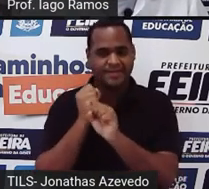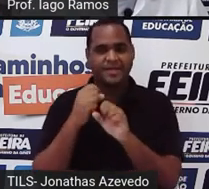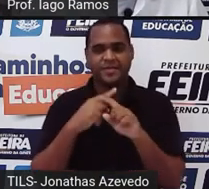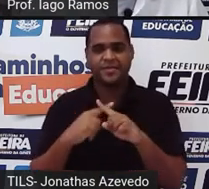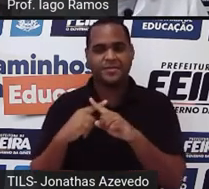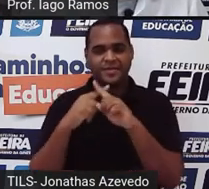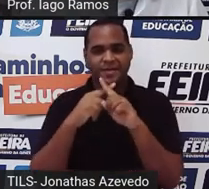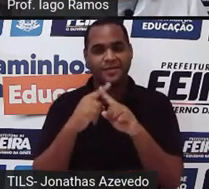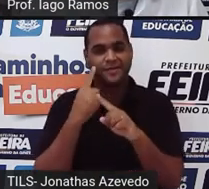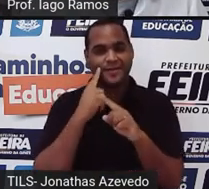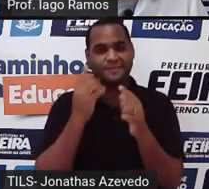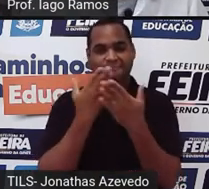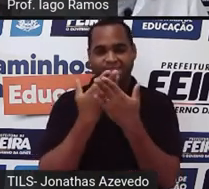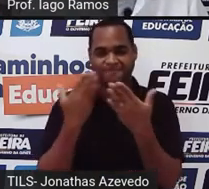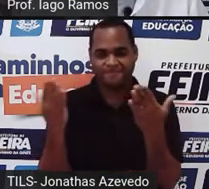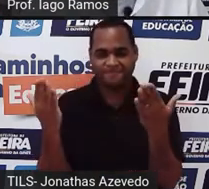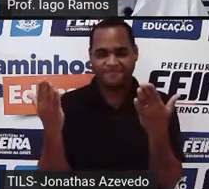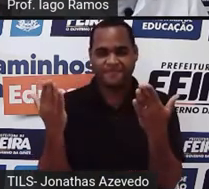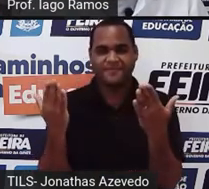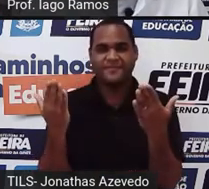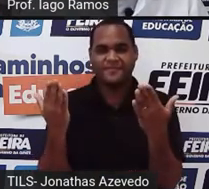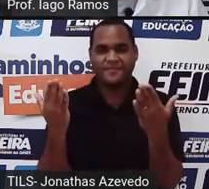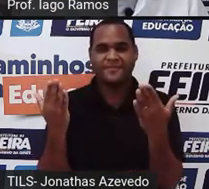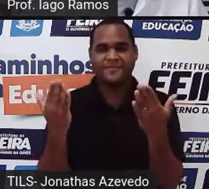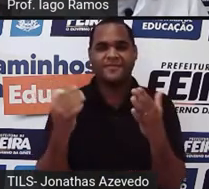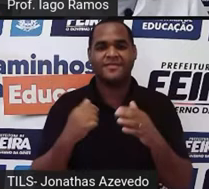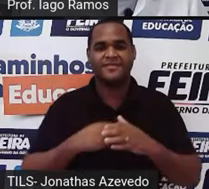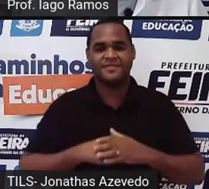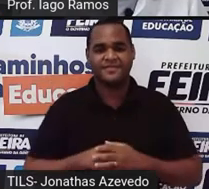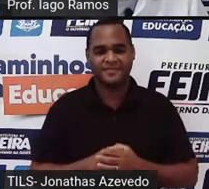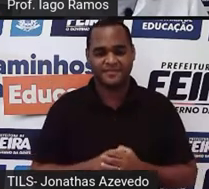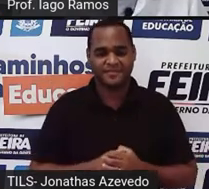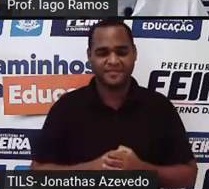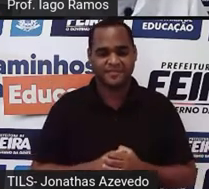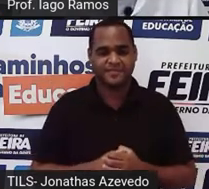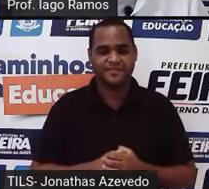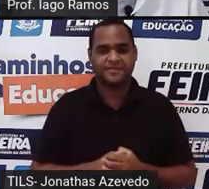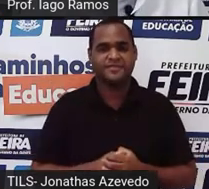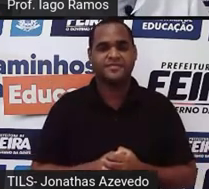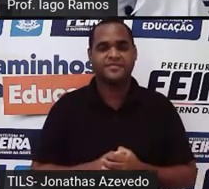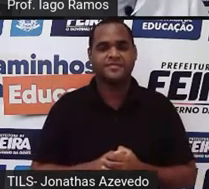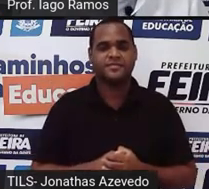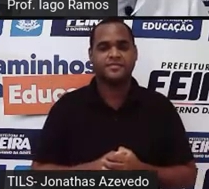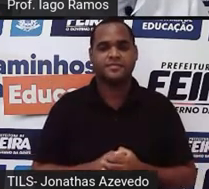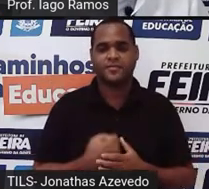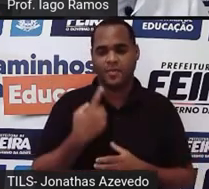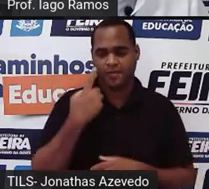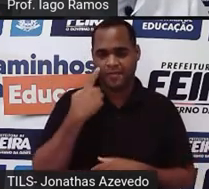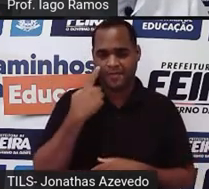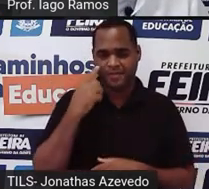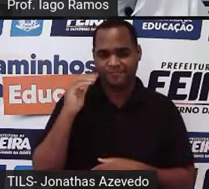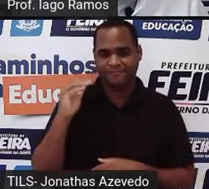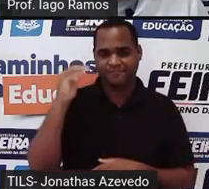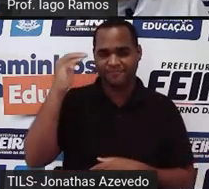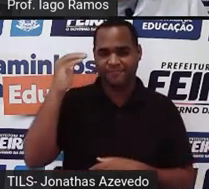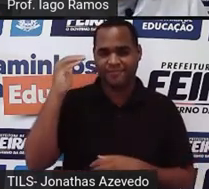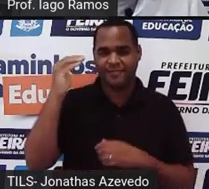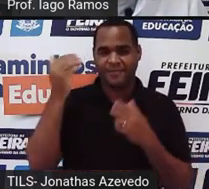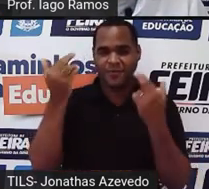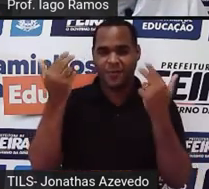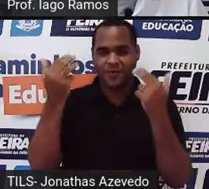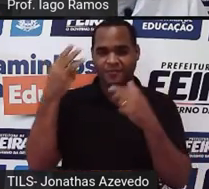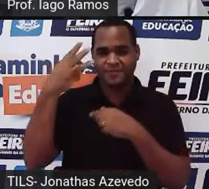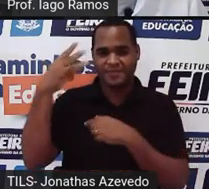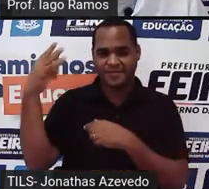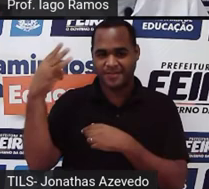3 elevado a 3 negativo vezes 5 elevado a 3 negativo. Veja que os expoentes são os mesmos,